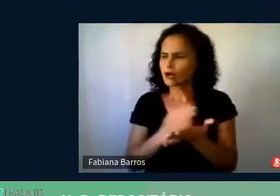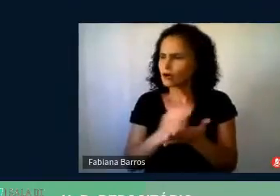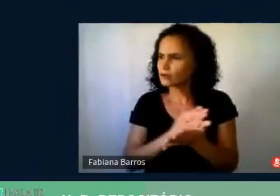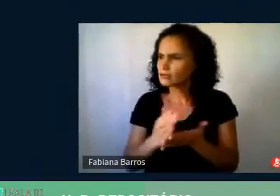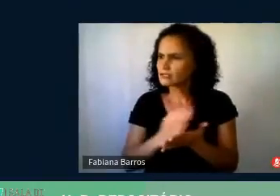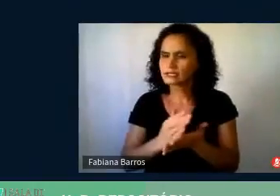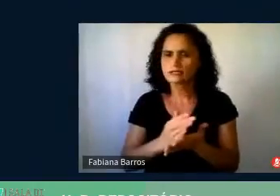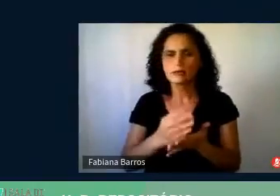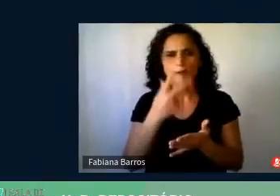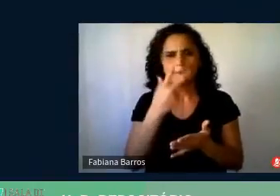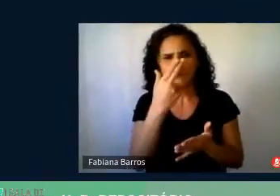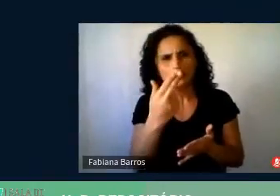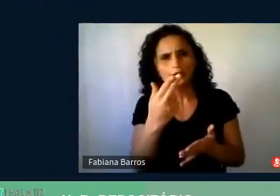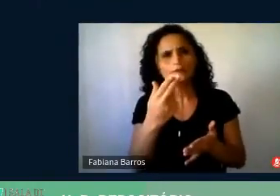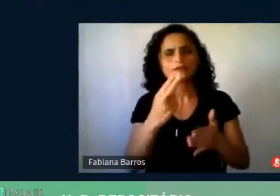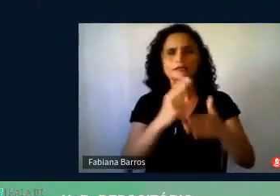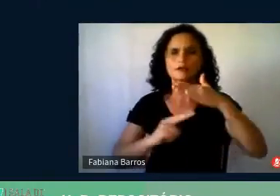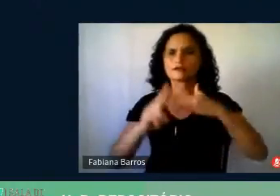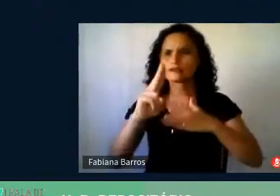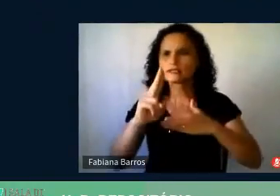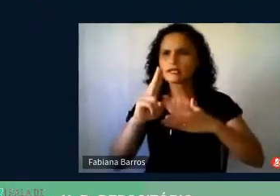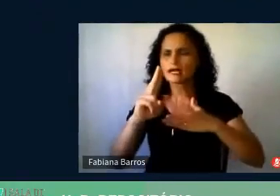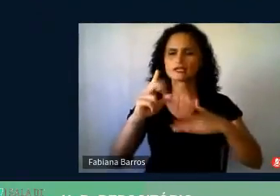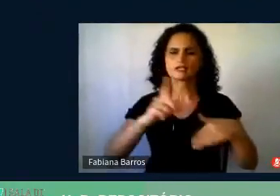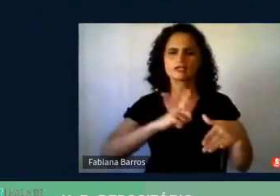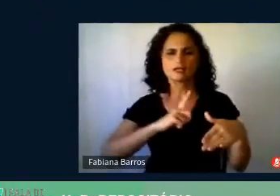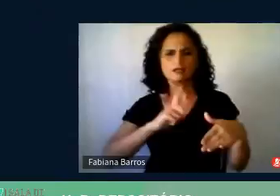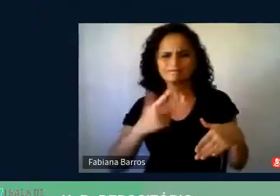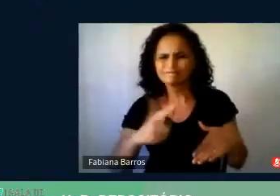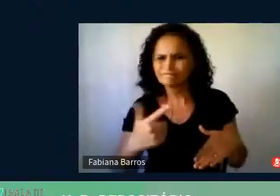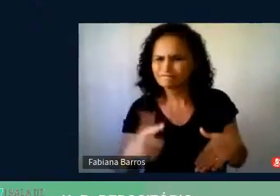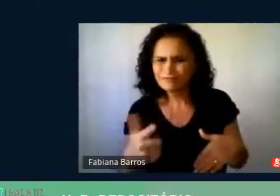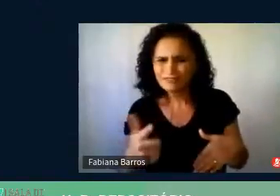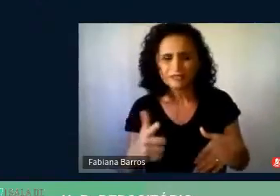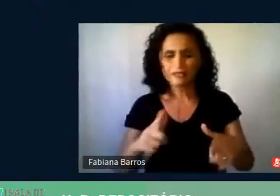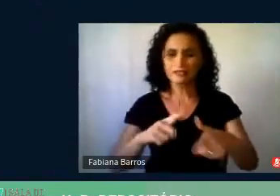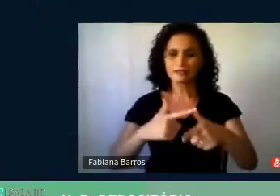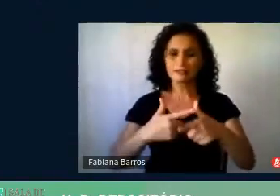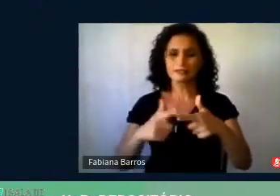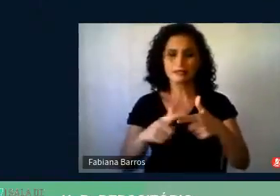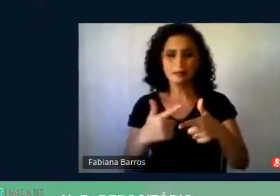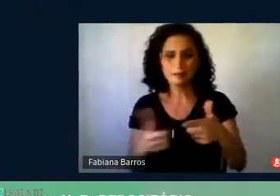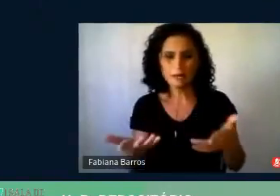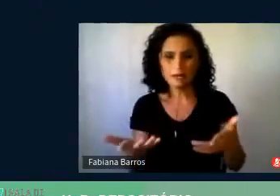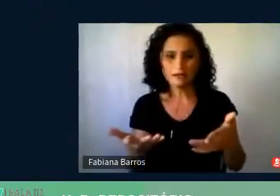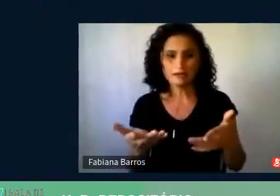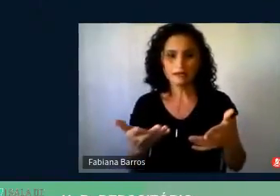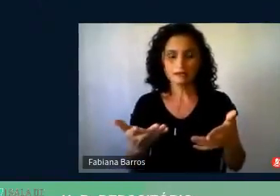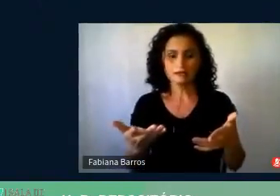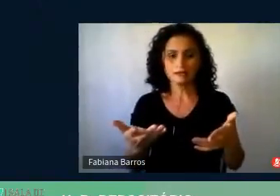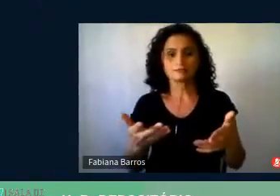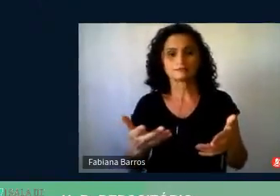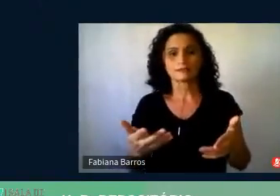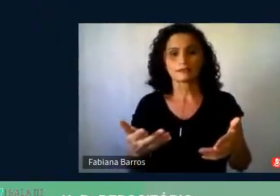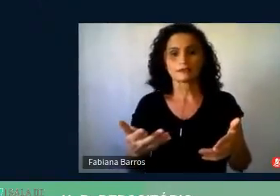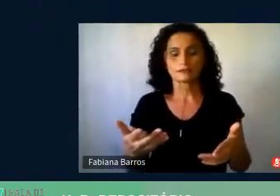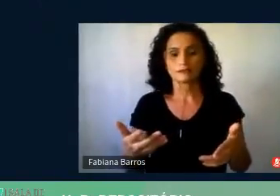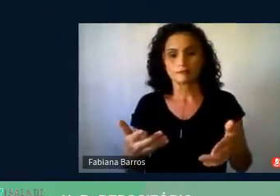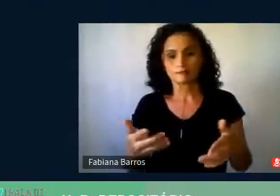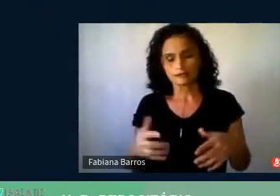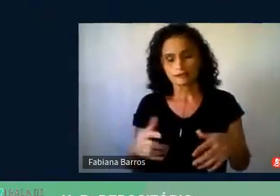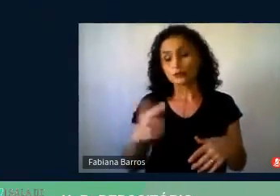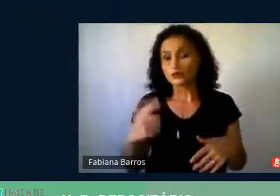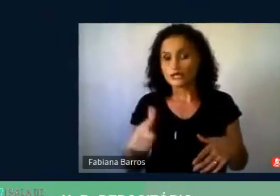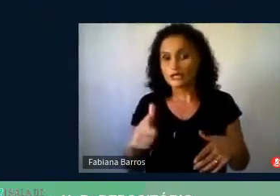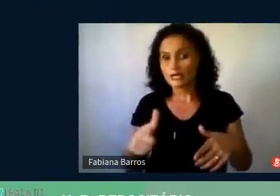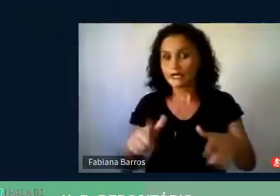para a sociedade, né, e aqui a gente está sendo de maneira concreta mostrando o nosso papel na contribuição social num momento tão crítico como esse. Então